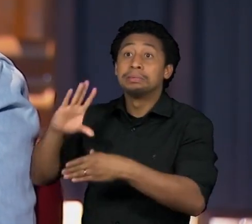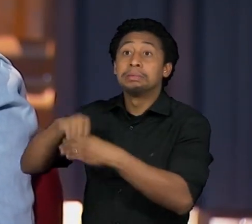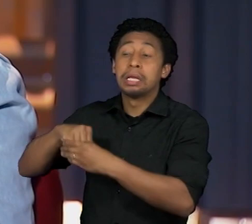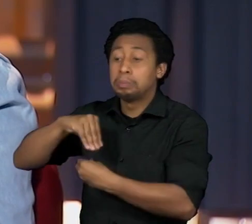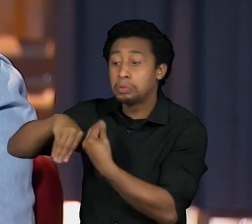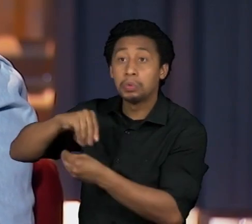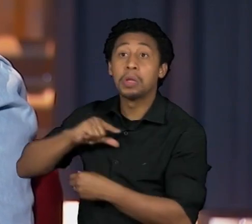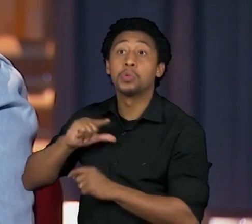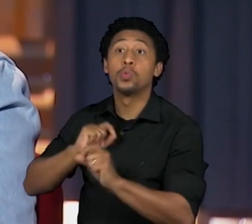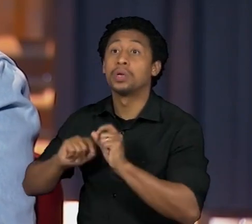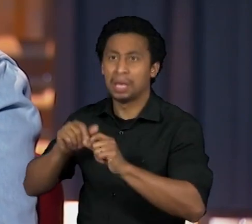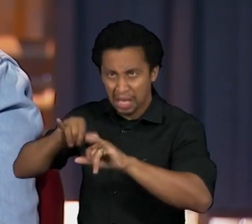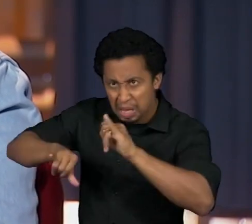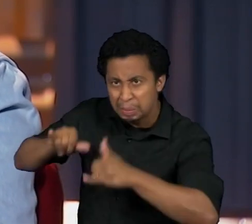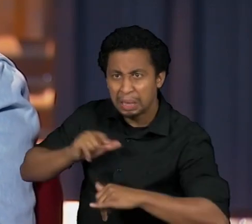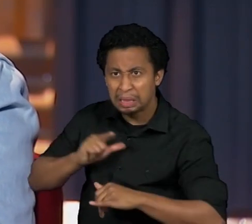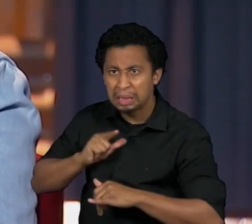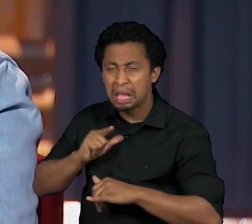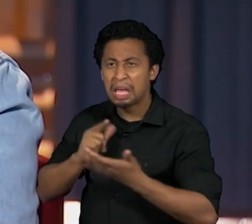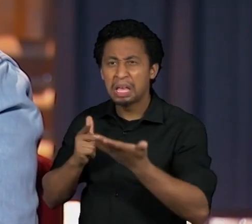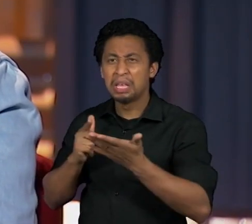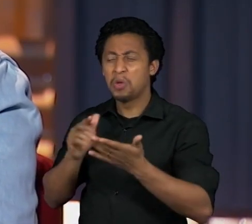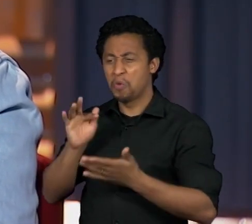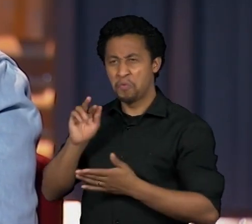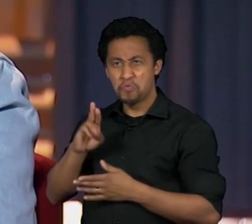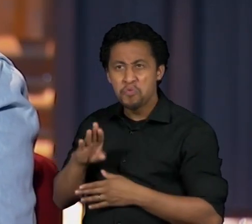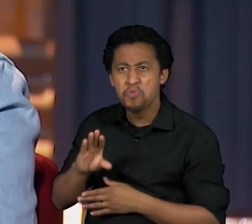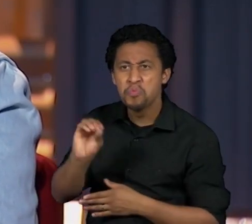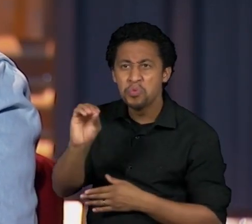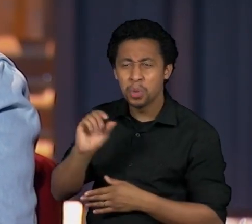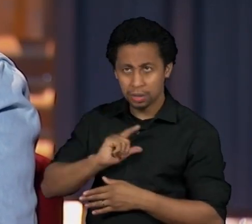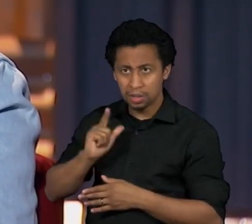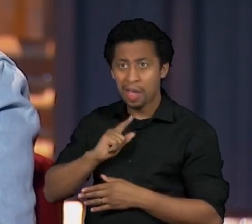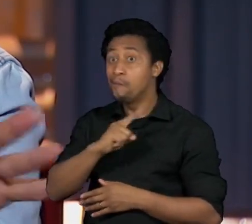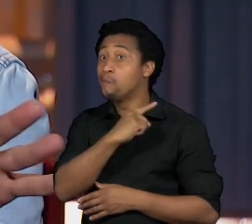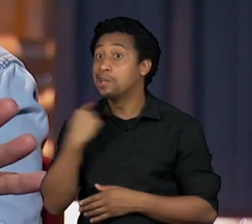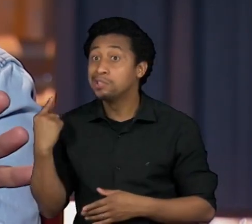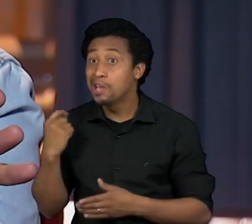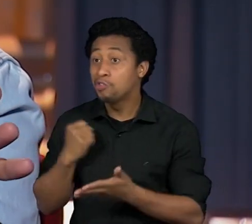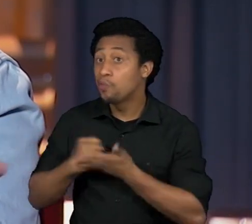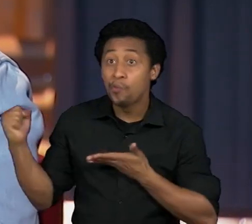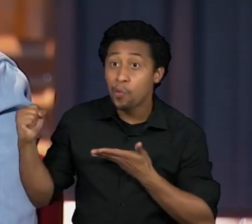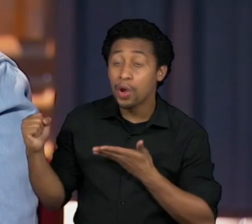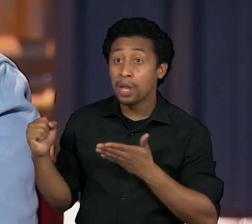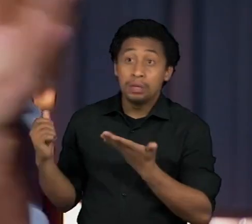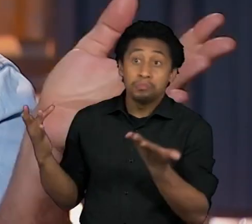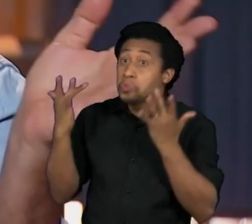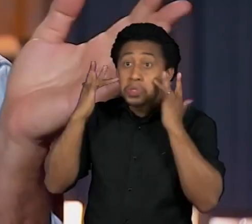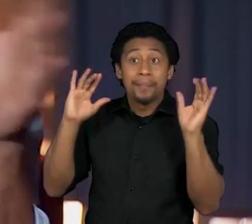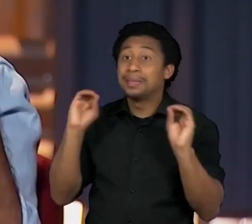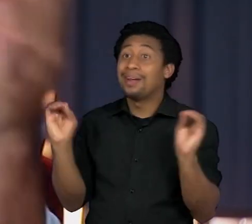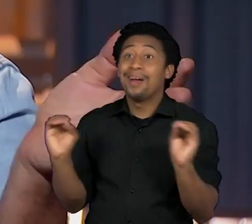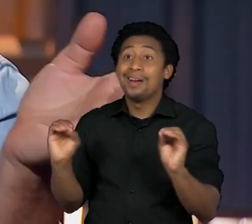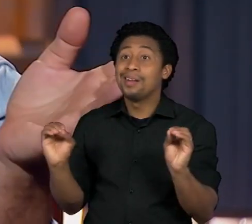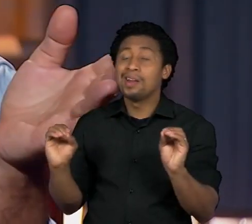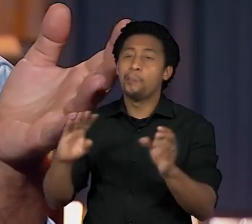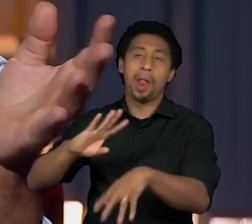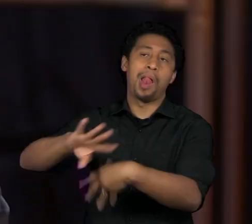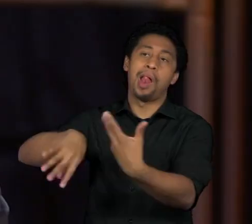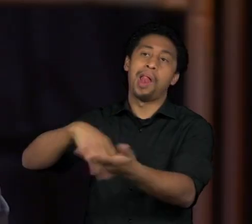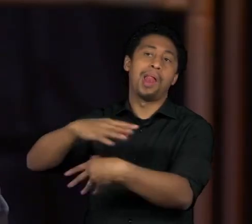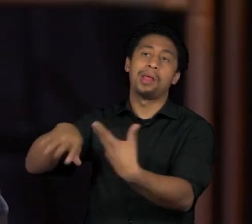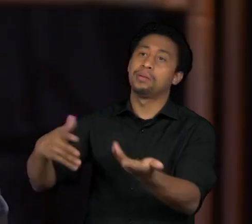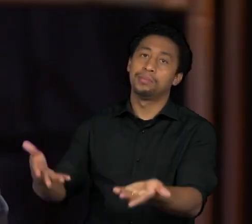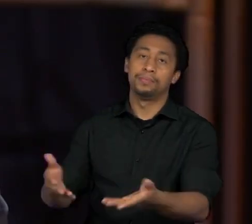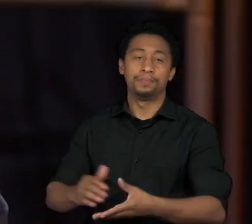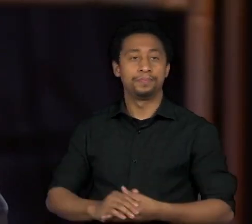constituintes, se tem contaminantes, se tem fungos, se está com prazo de validade vencido. Ela não sabe nada. É um liberô geral, é uma bagunça completa.